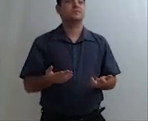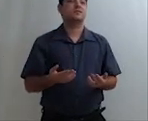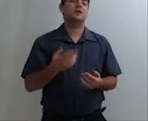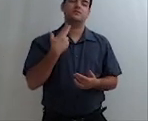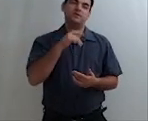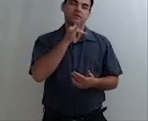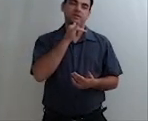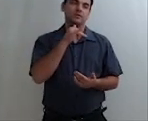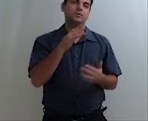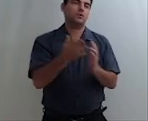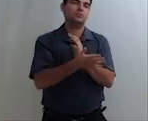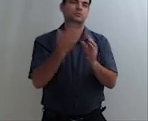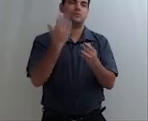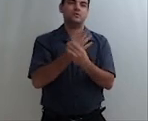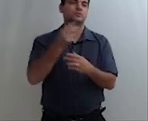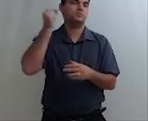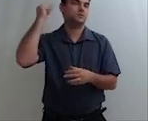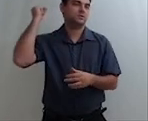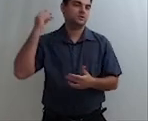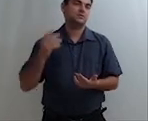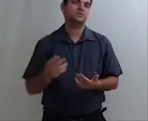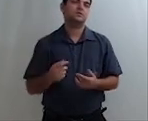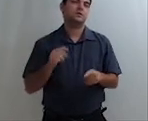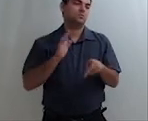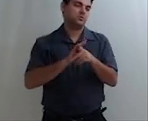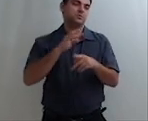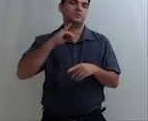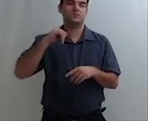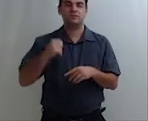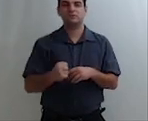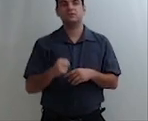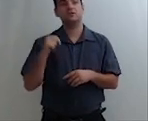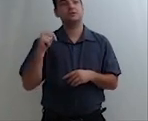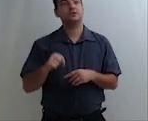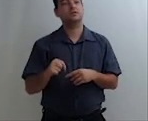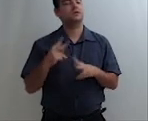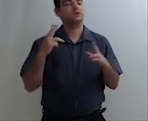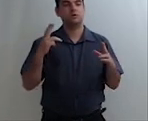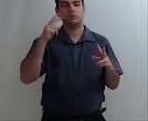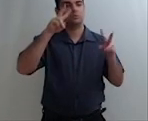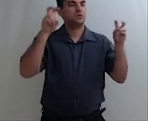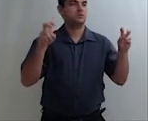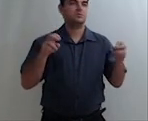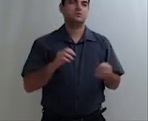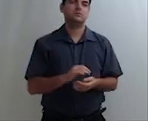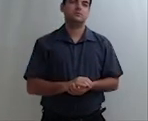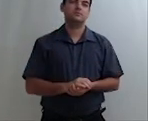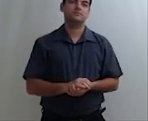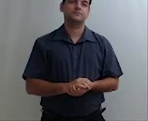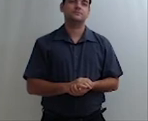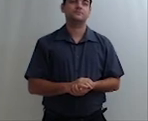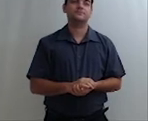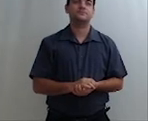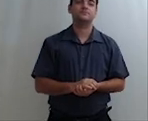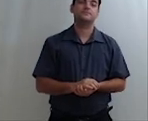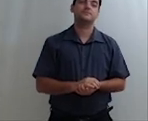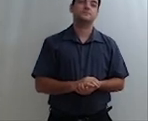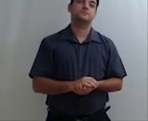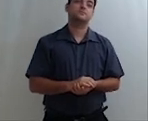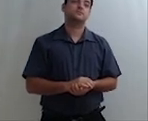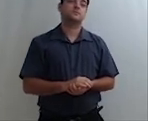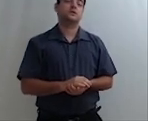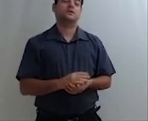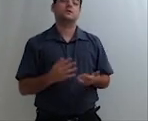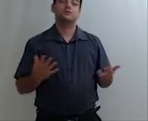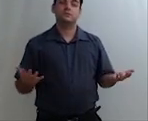decisões eh do Superior Tribunal de Justiça nessa linda nessa linha eh antes diz o parecer